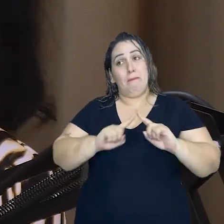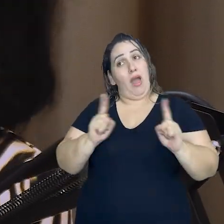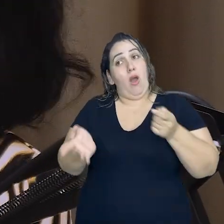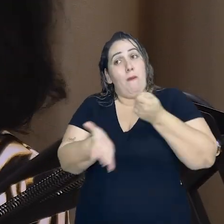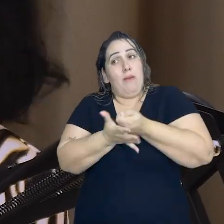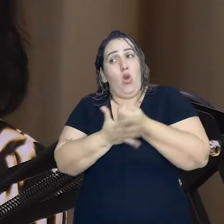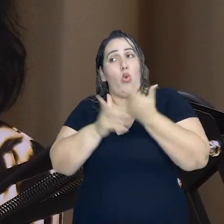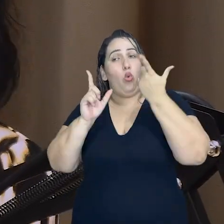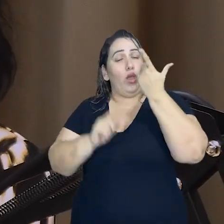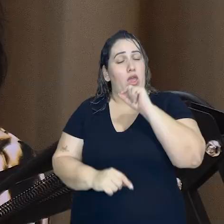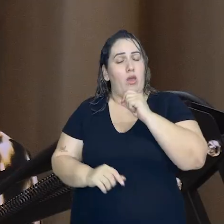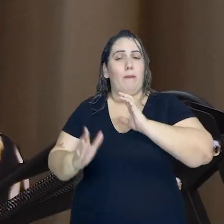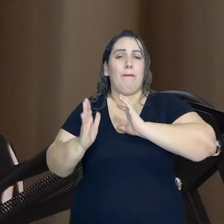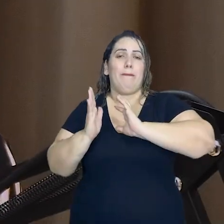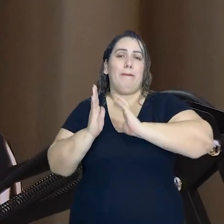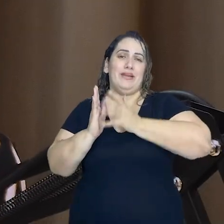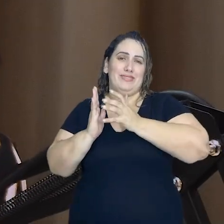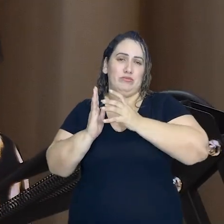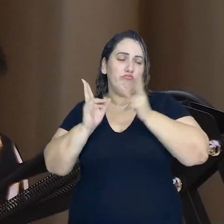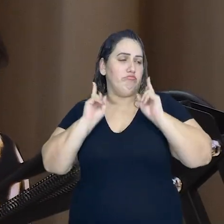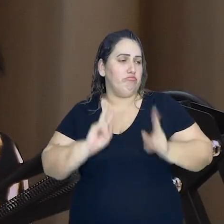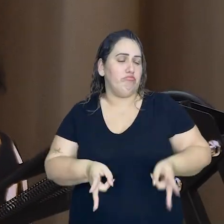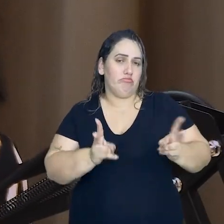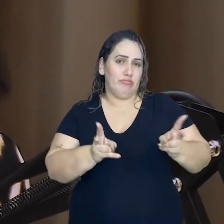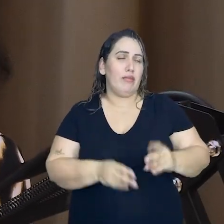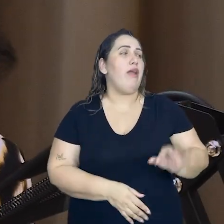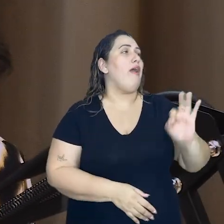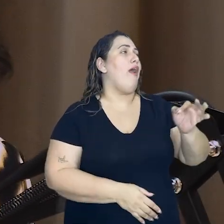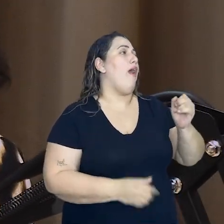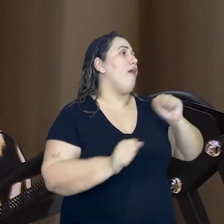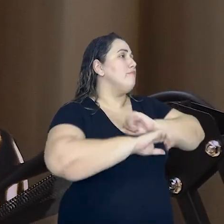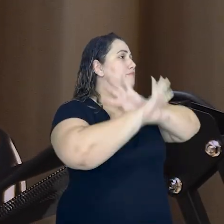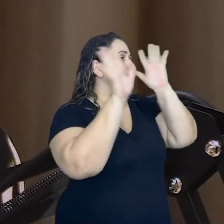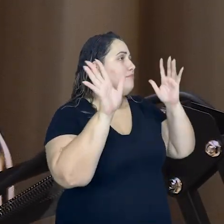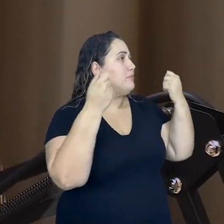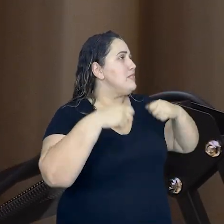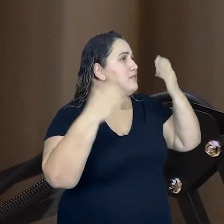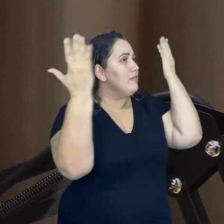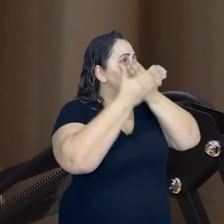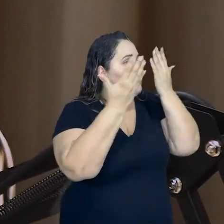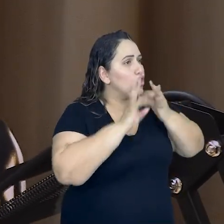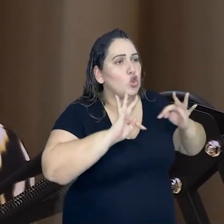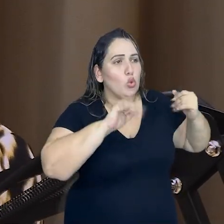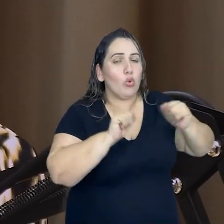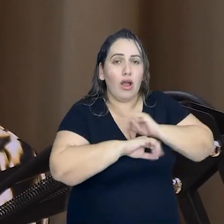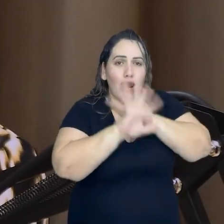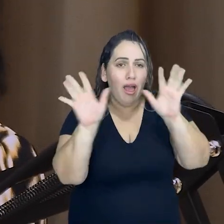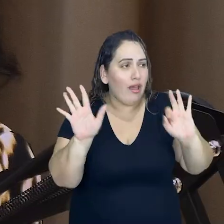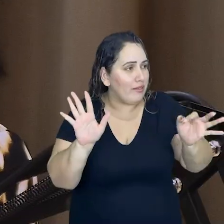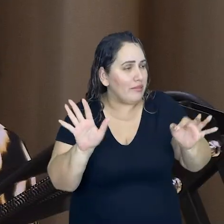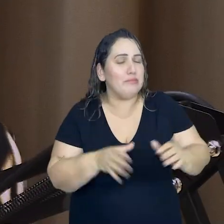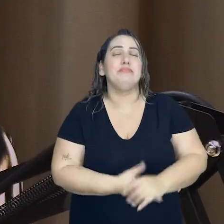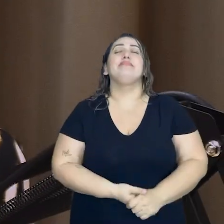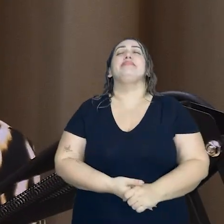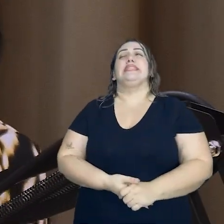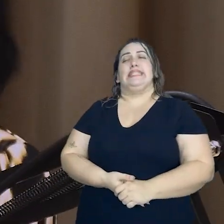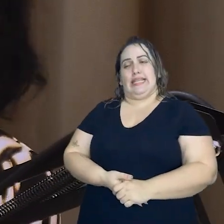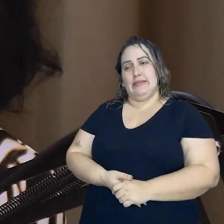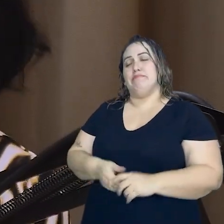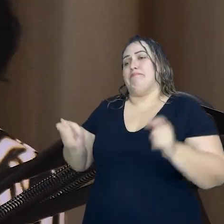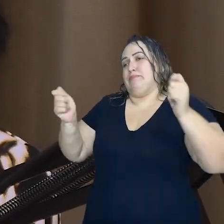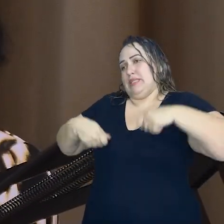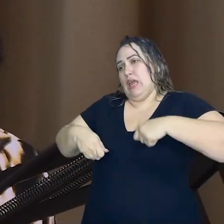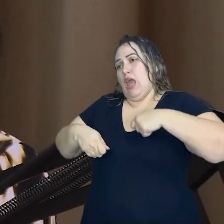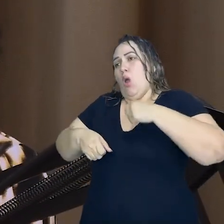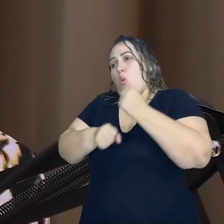prestar contas, isso, né? Seja em ano de eleição, transparência, né? Exato. Seja em ano de eleição, seja em ano que não tem